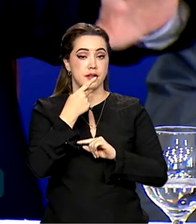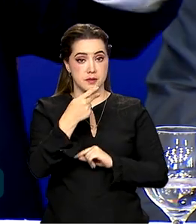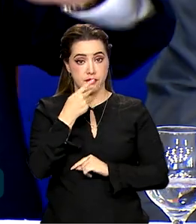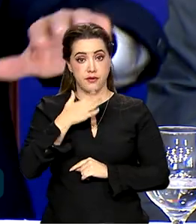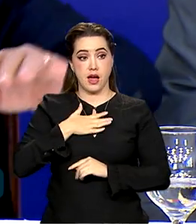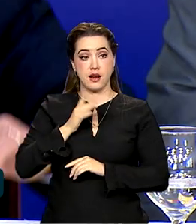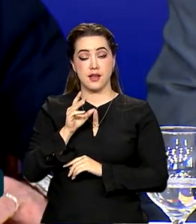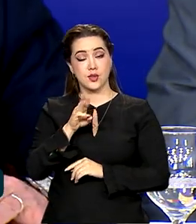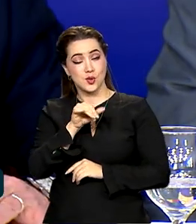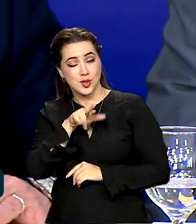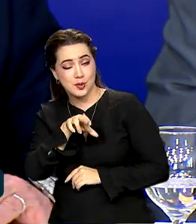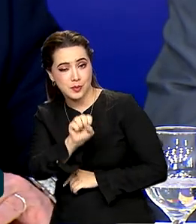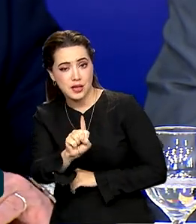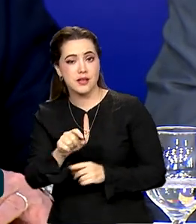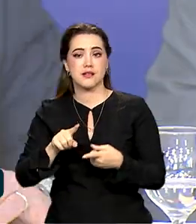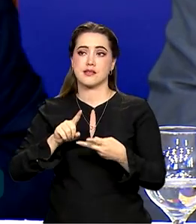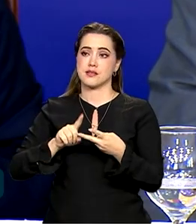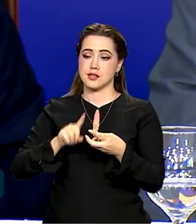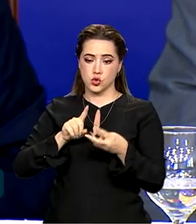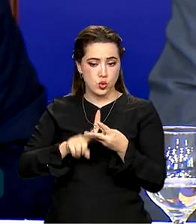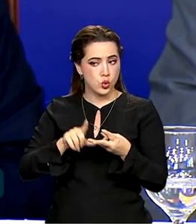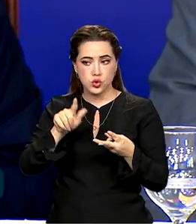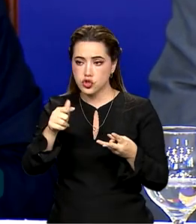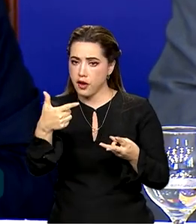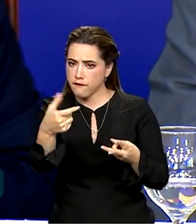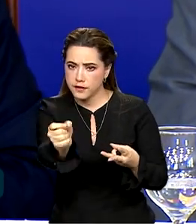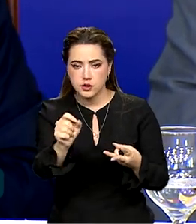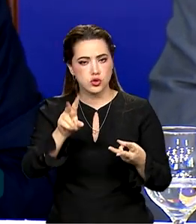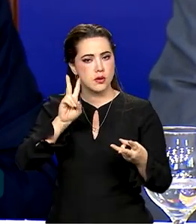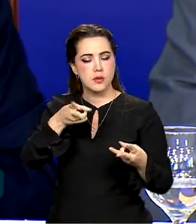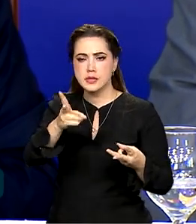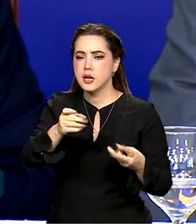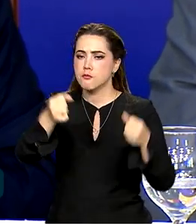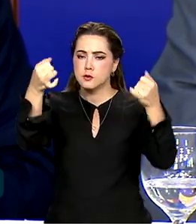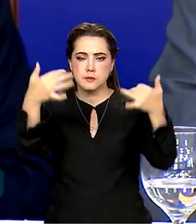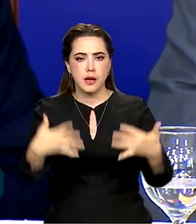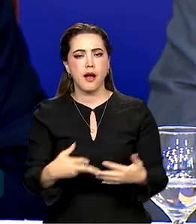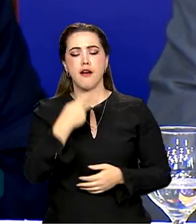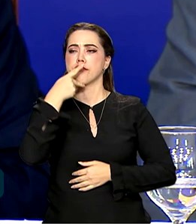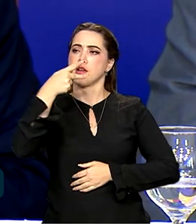vai ser parte do meu discurso no G20. Eu vou levantar essa tese porque